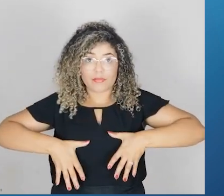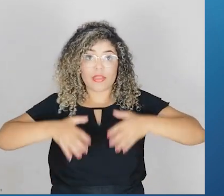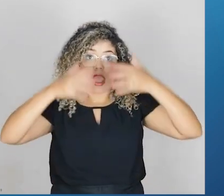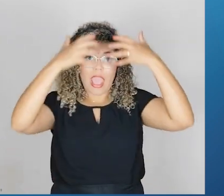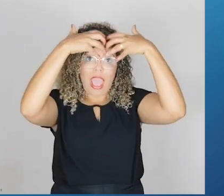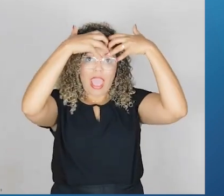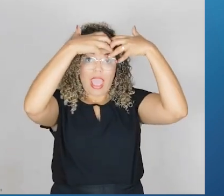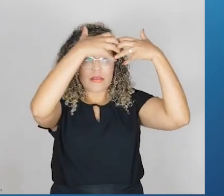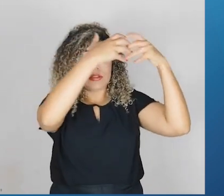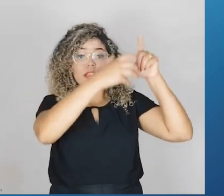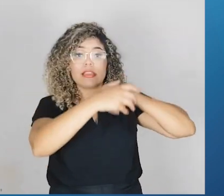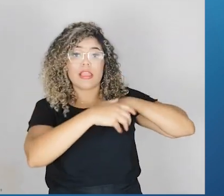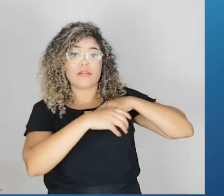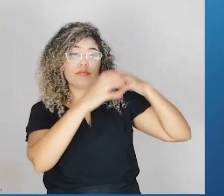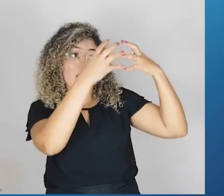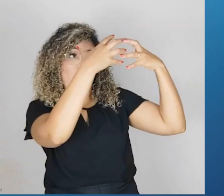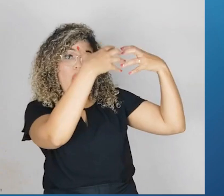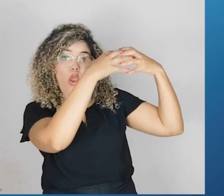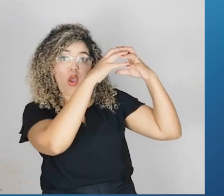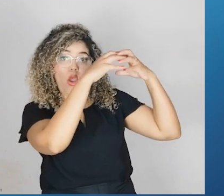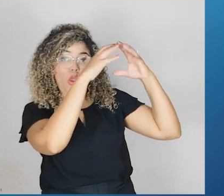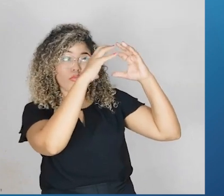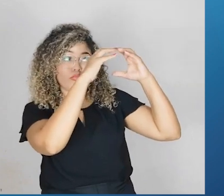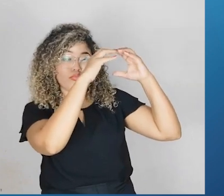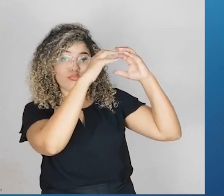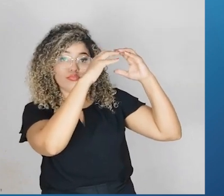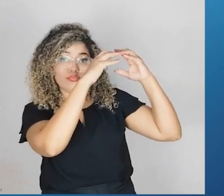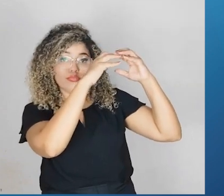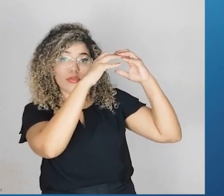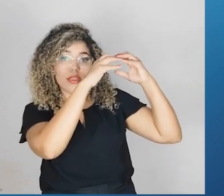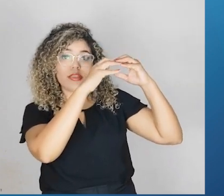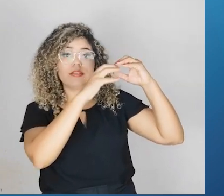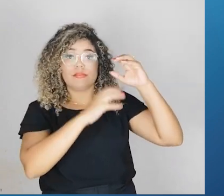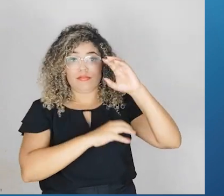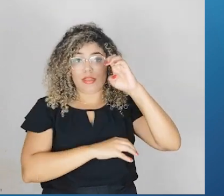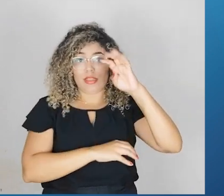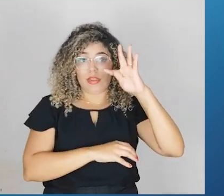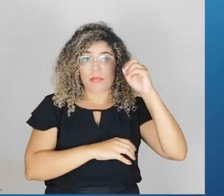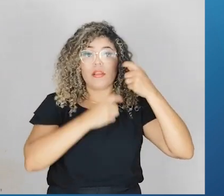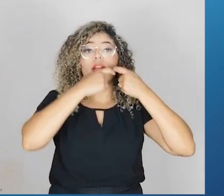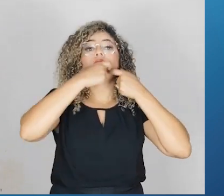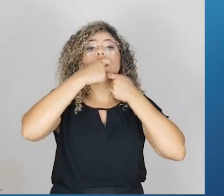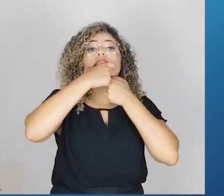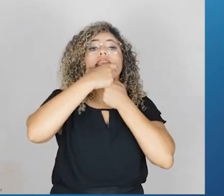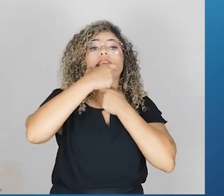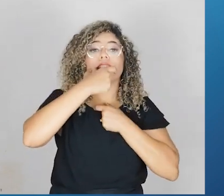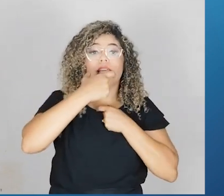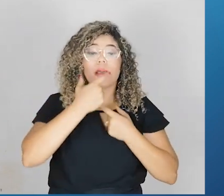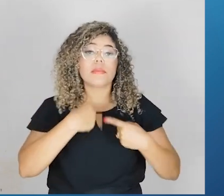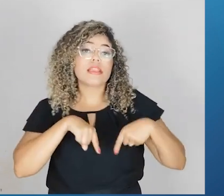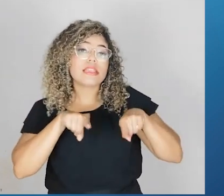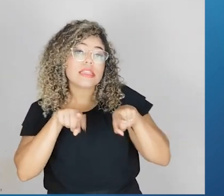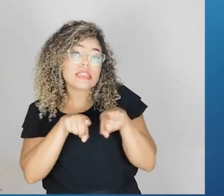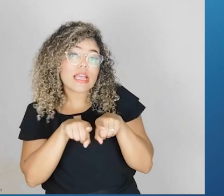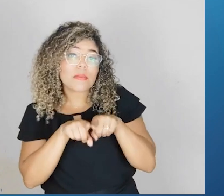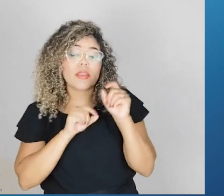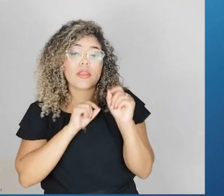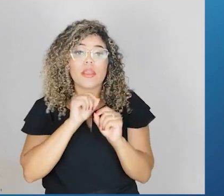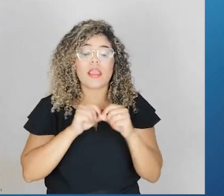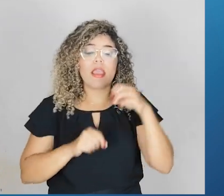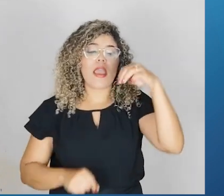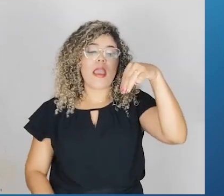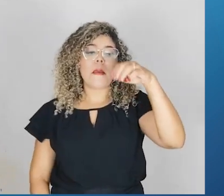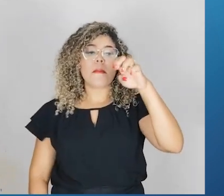nervoso central nós temos o encéfalo, composto por cérebro, cerebelo e tronco encefálico. E nós temos também a